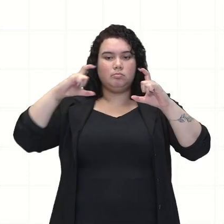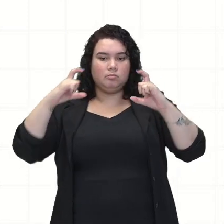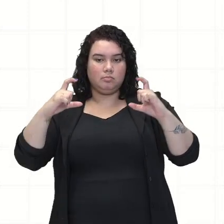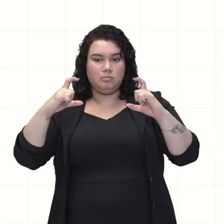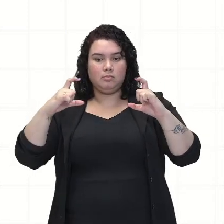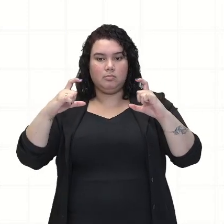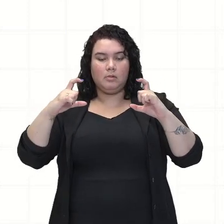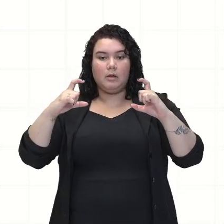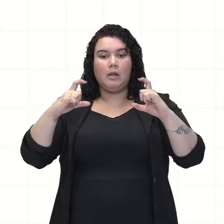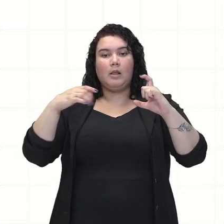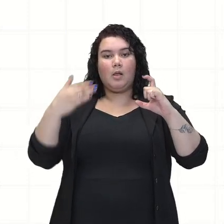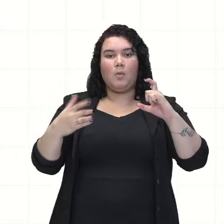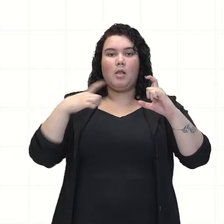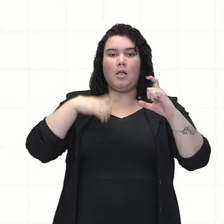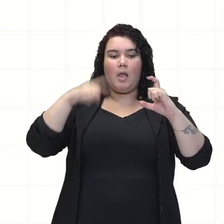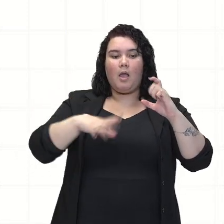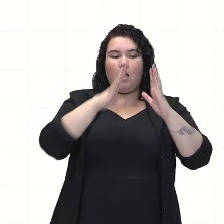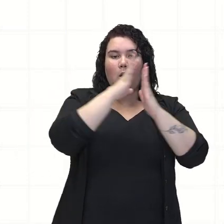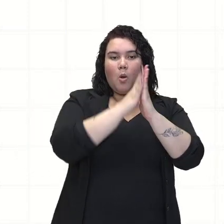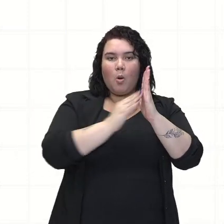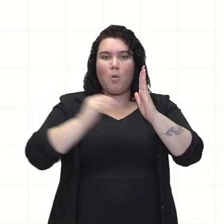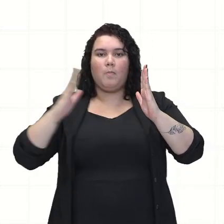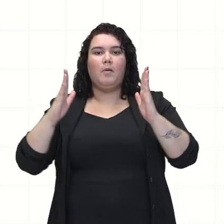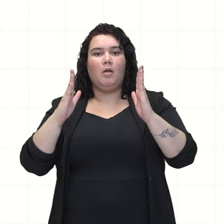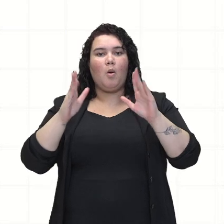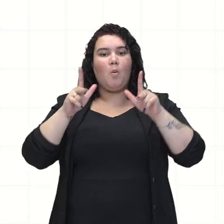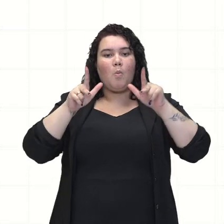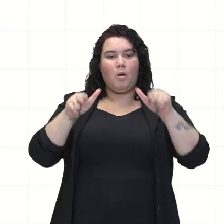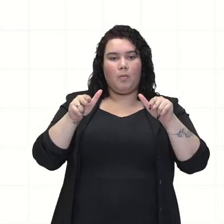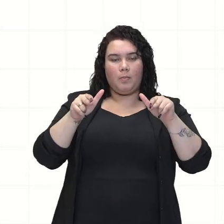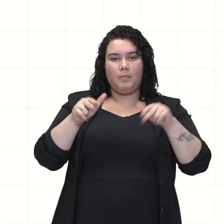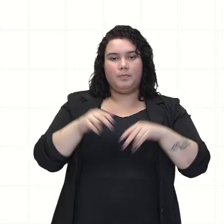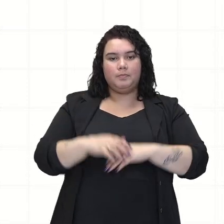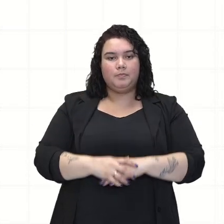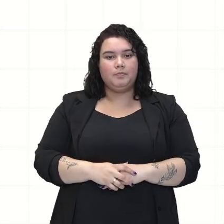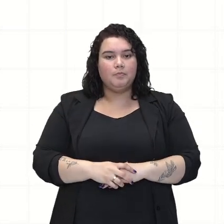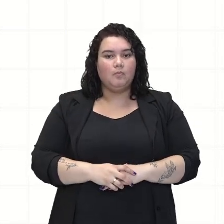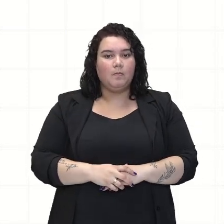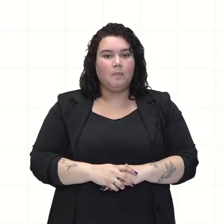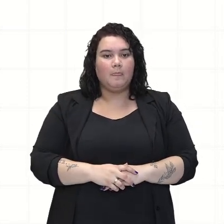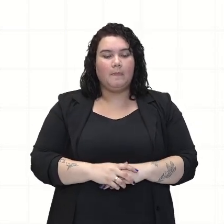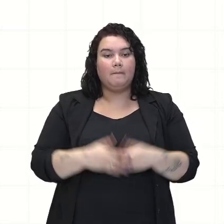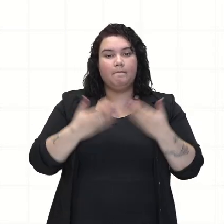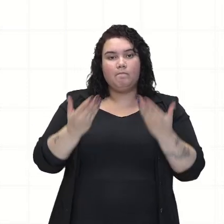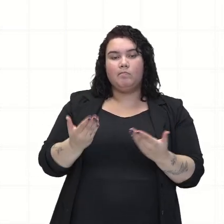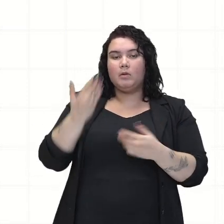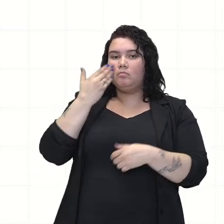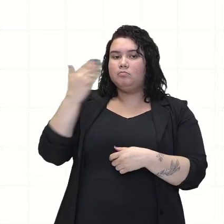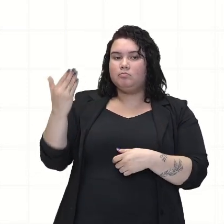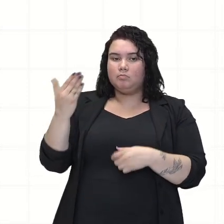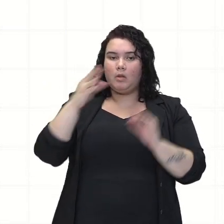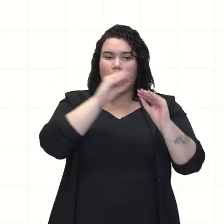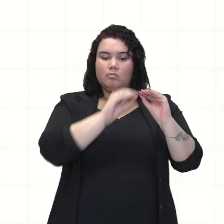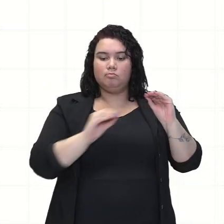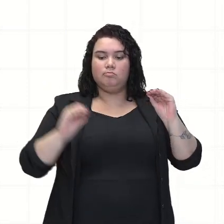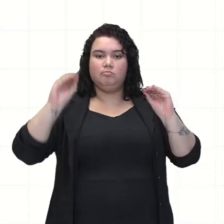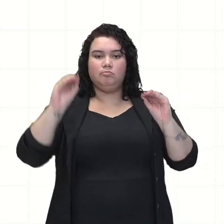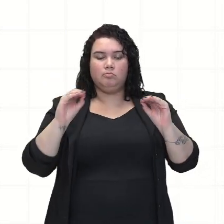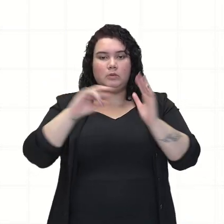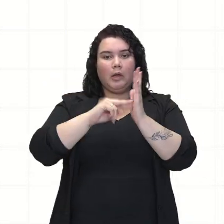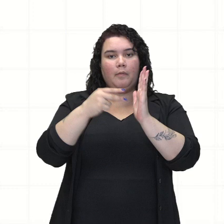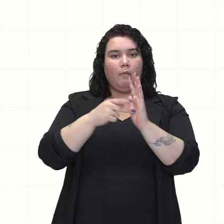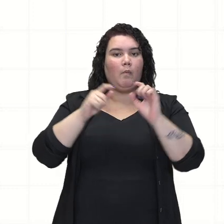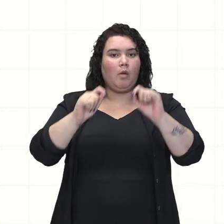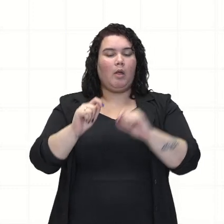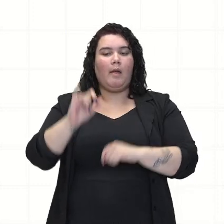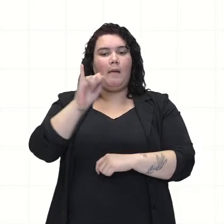refletirmos, reflexão, tá? Então, translação. A translação consiste em mover uma figura